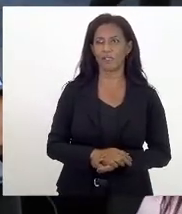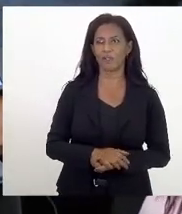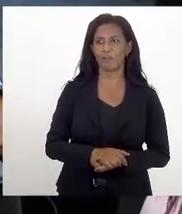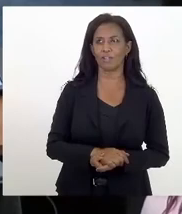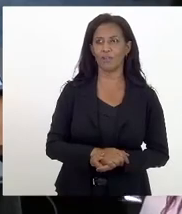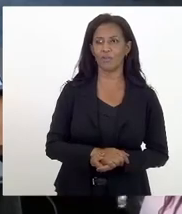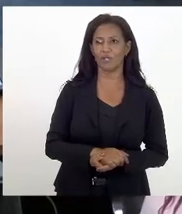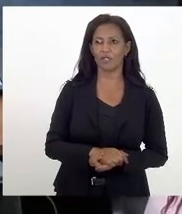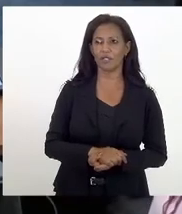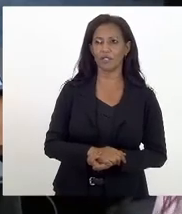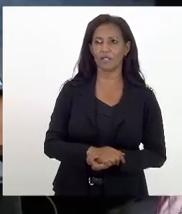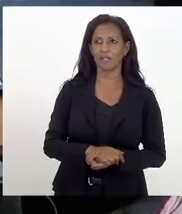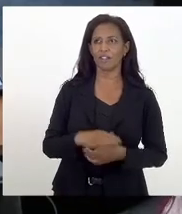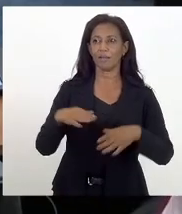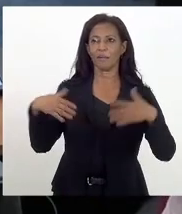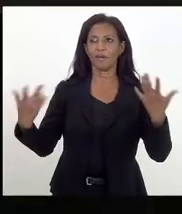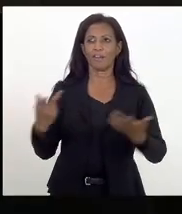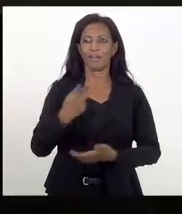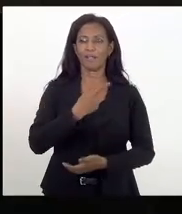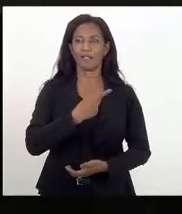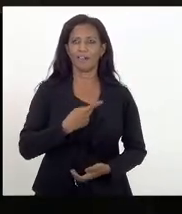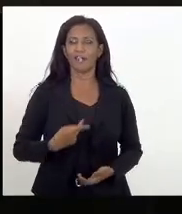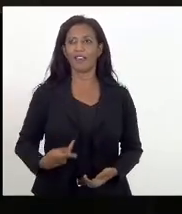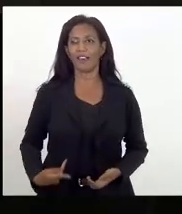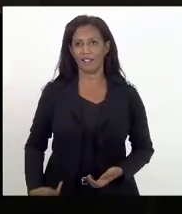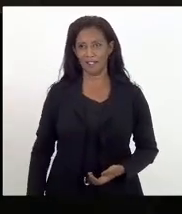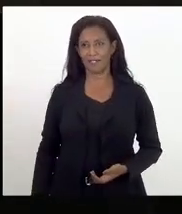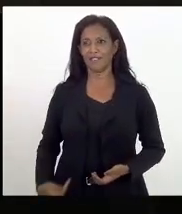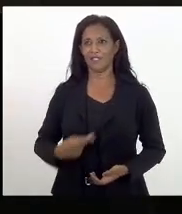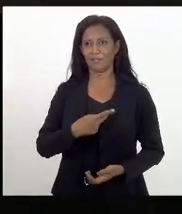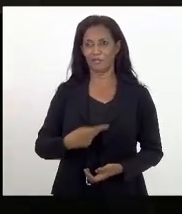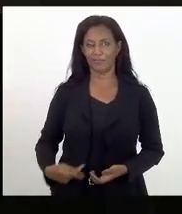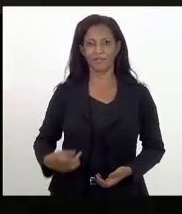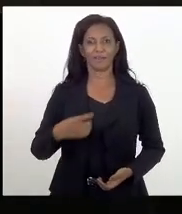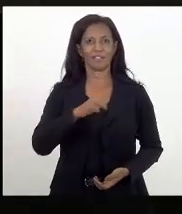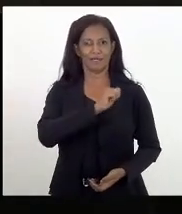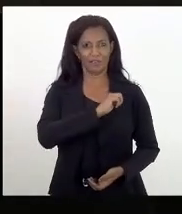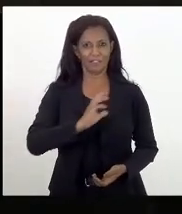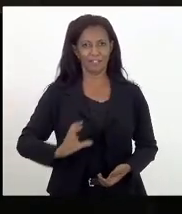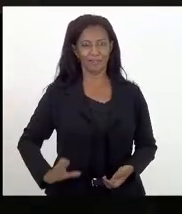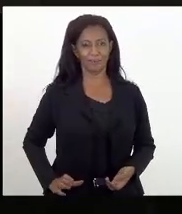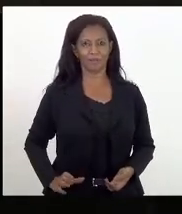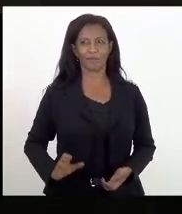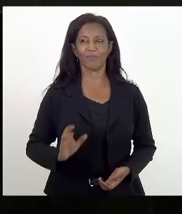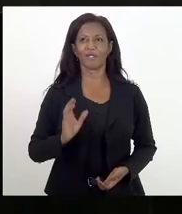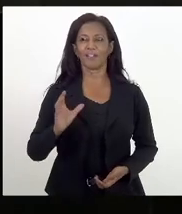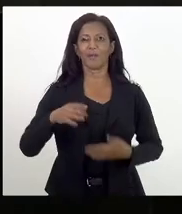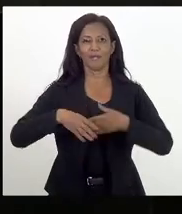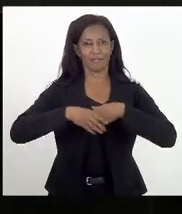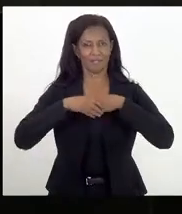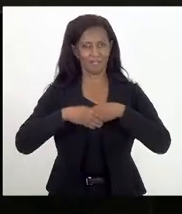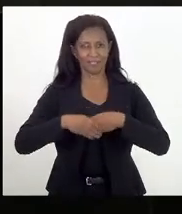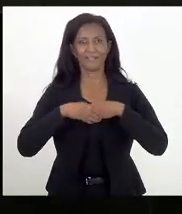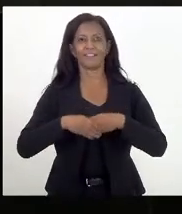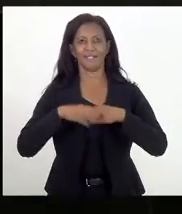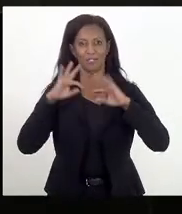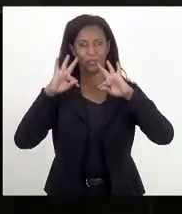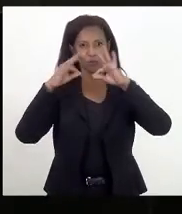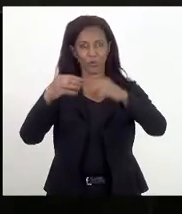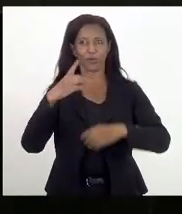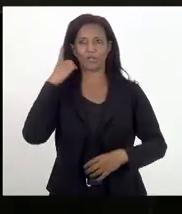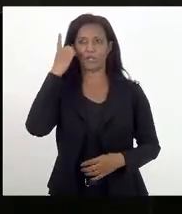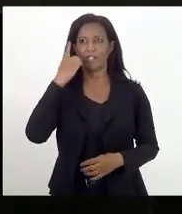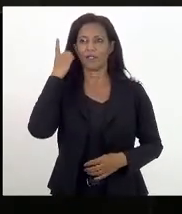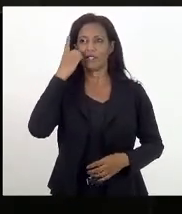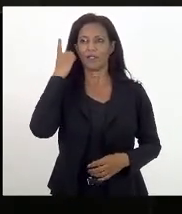o meu caro presidente da Assembleia Legislativa do Rio de Janeiro Deputado André Ceciliano seu nome quero cumprimentar todos os deputados e